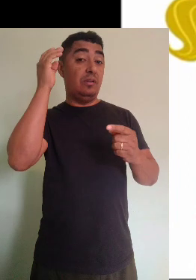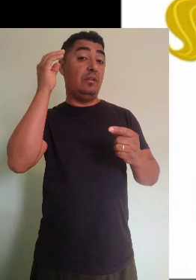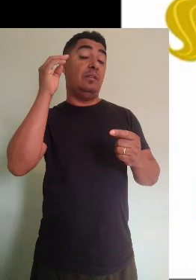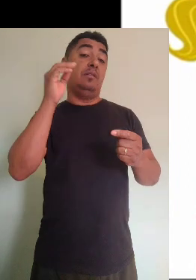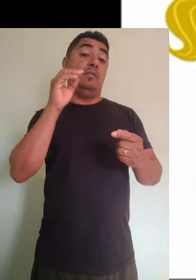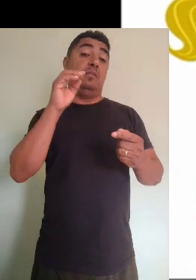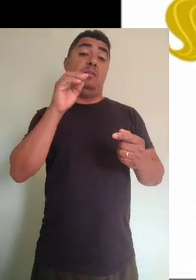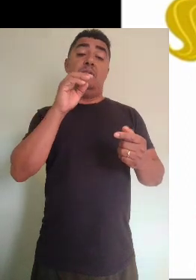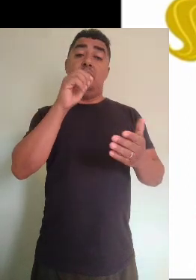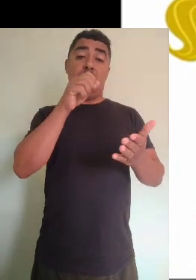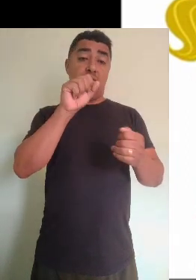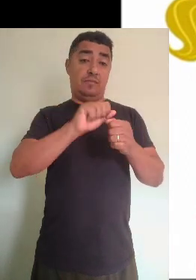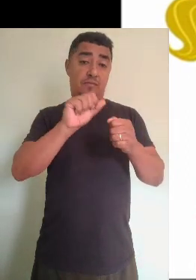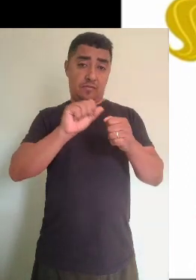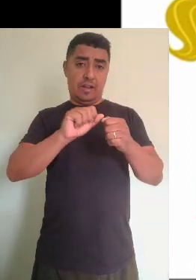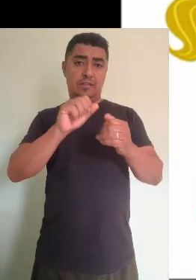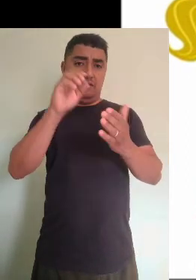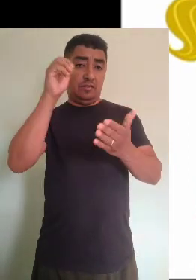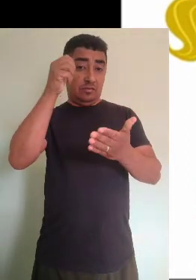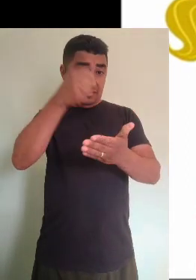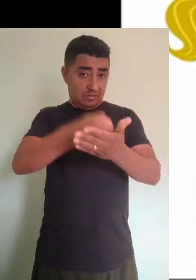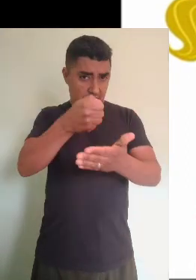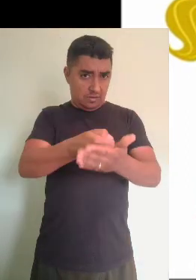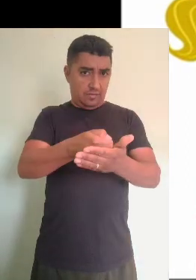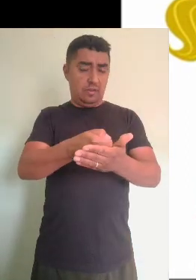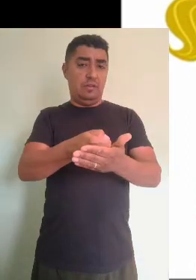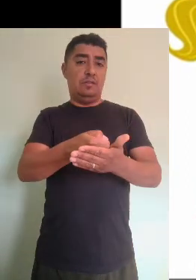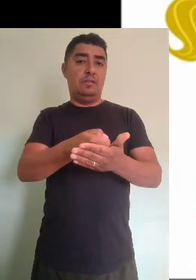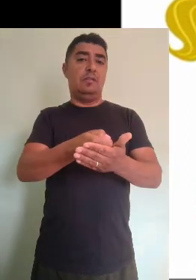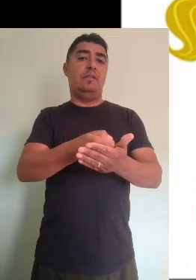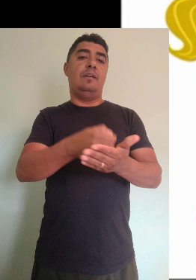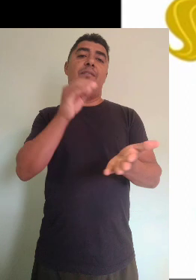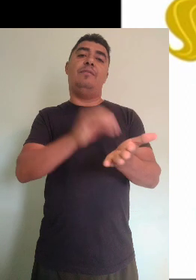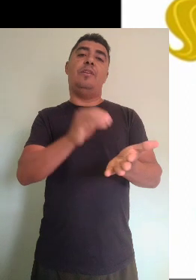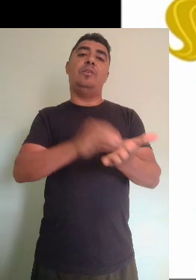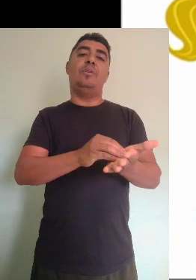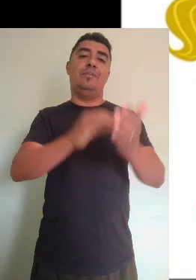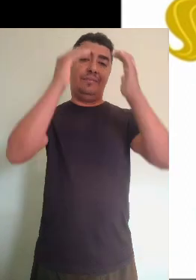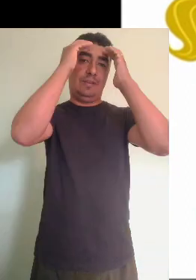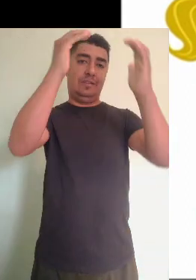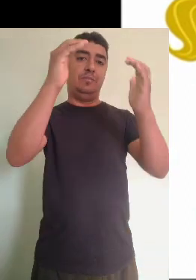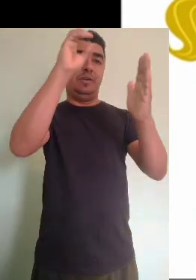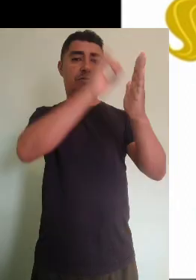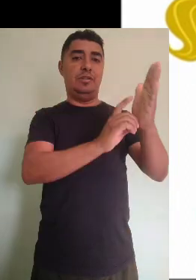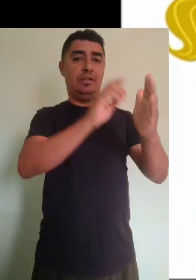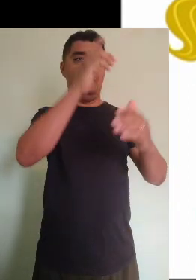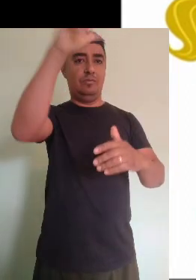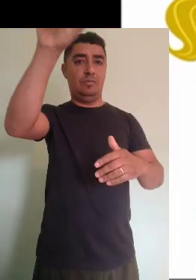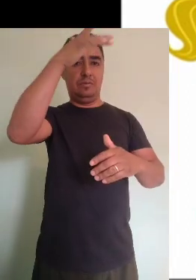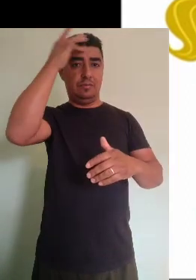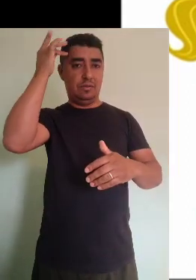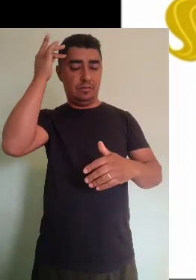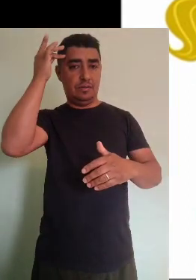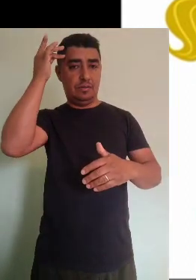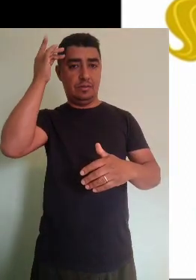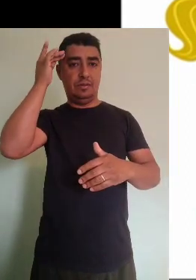cumpre com seus deveres, ela pode desrespeitar o direito de outra pessoa. Que tal pensar isso em sua